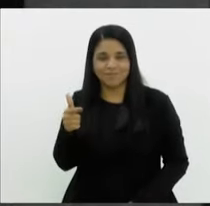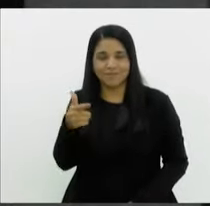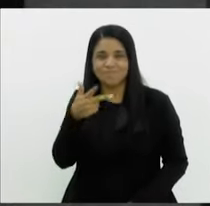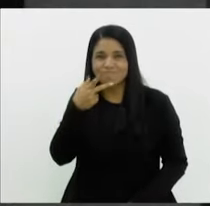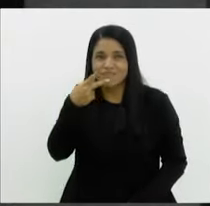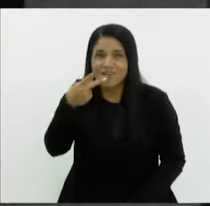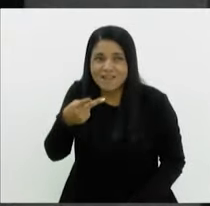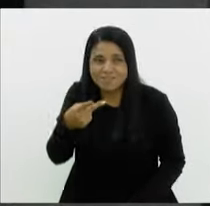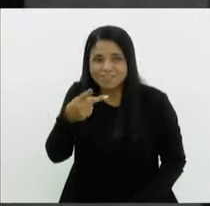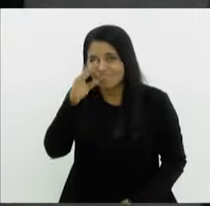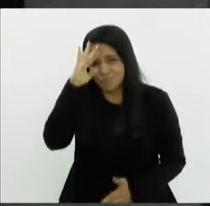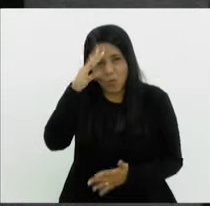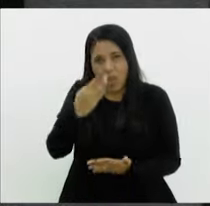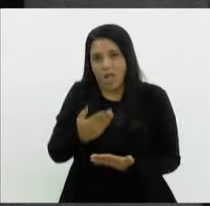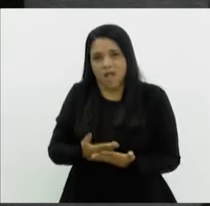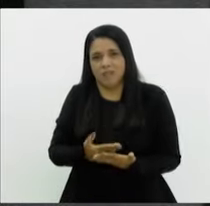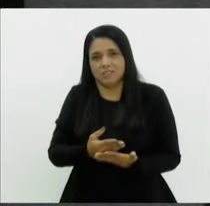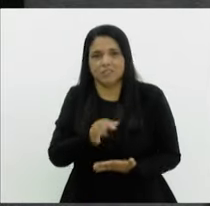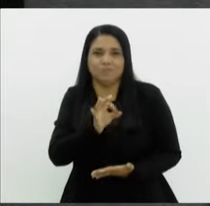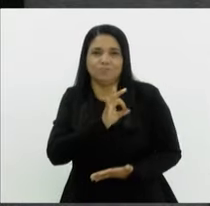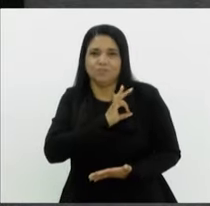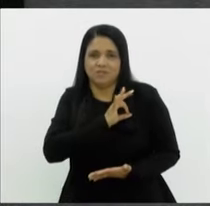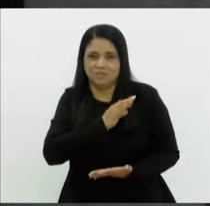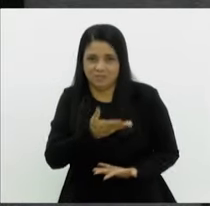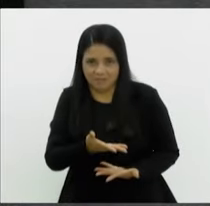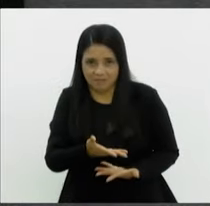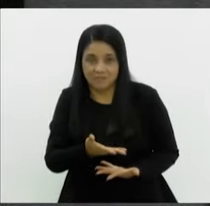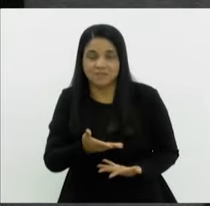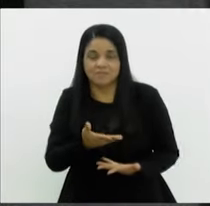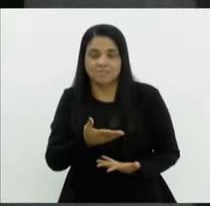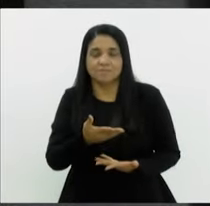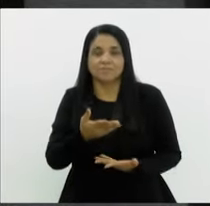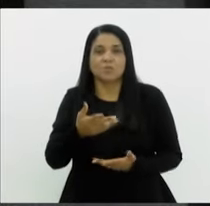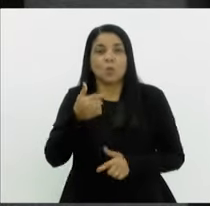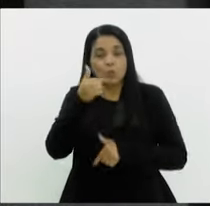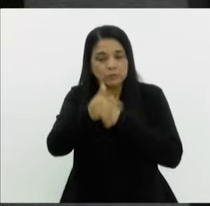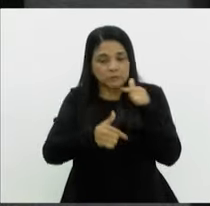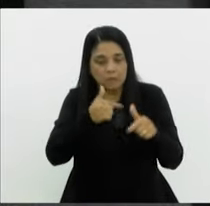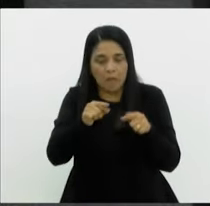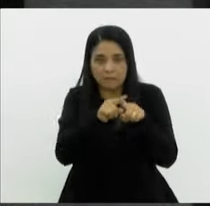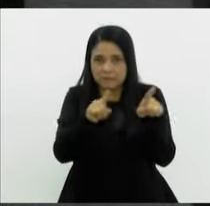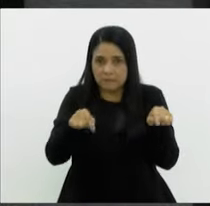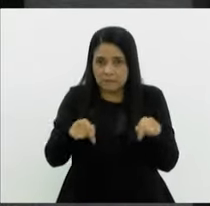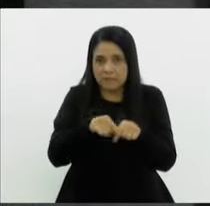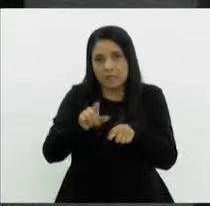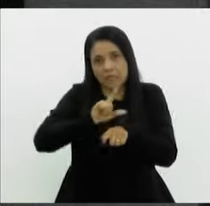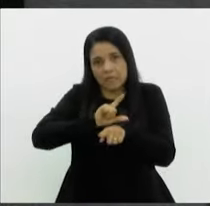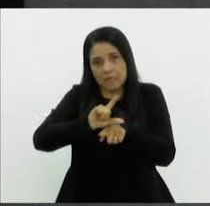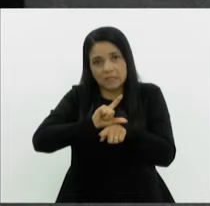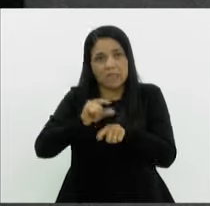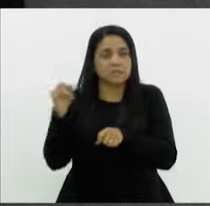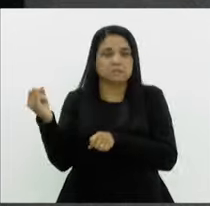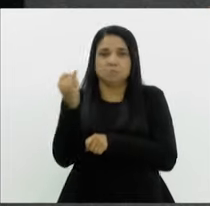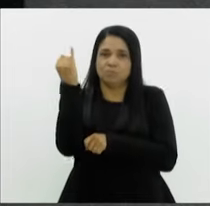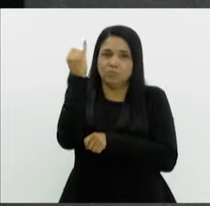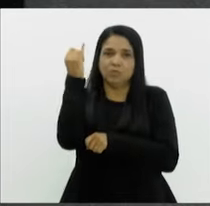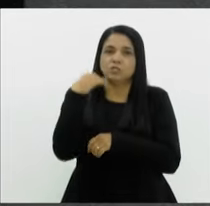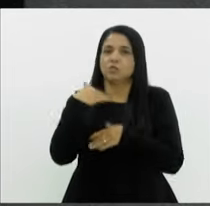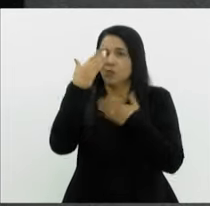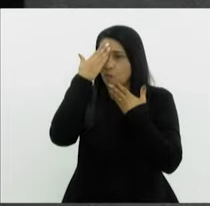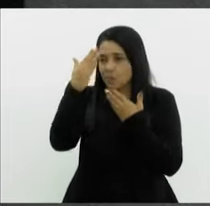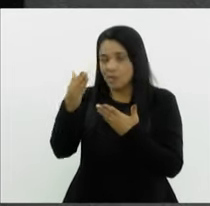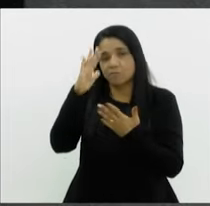pode ser desacreditada. Então, nesse sentido, o trabalho da Sala Lilás é fundamental. Muito obrigada por Vossa Excelência